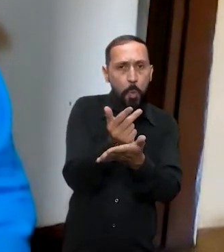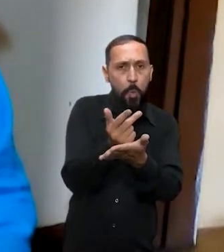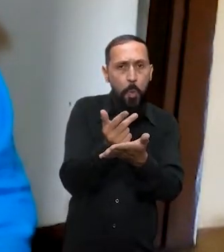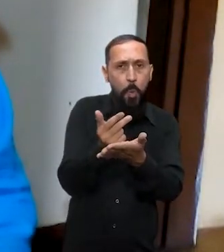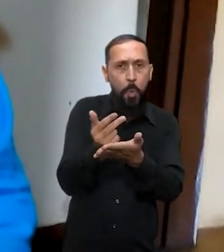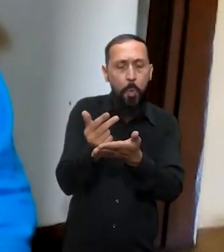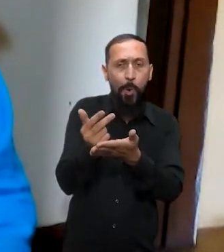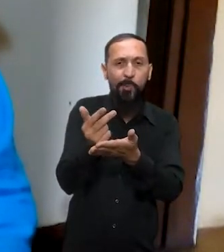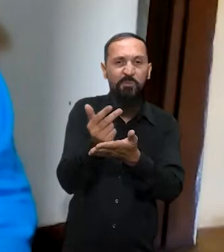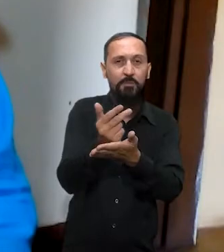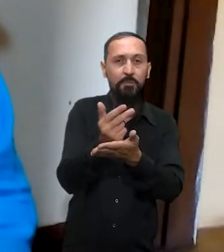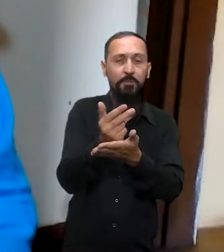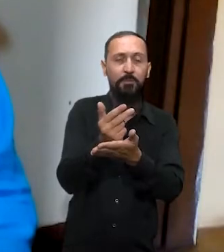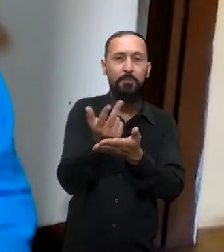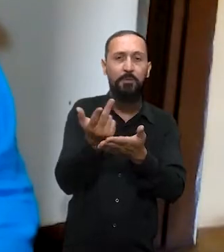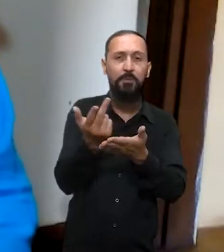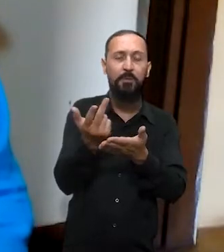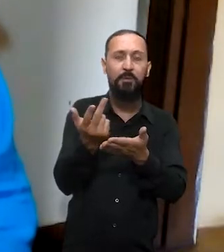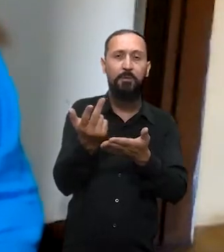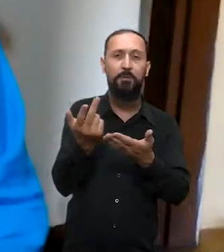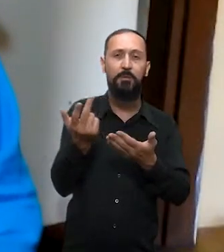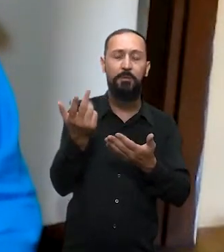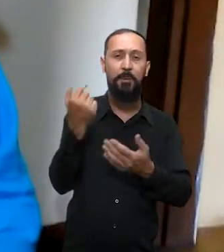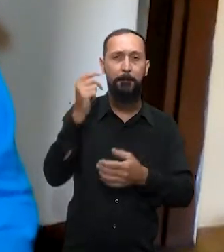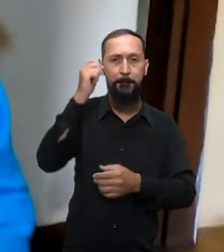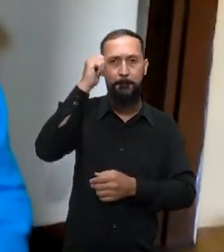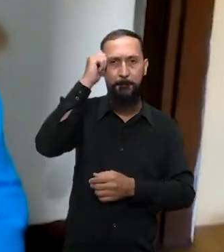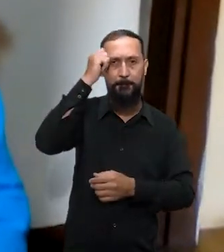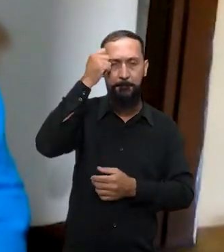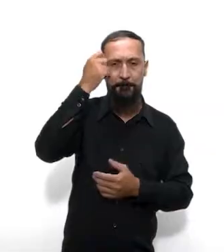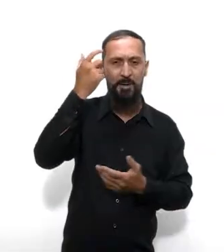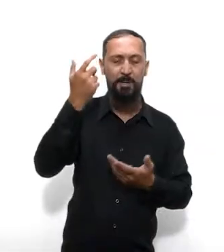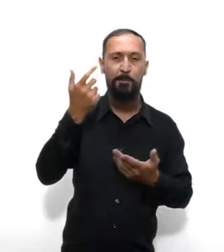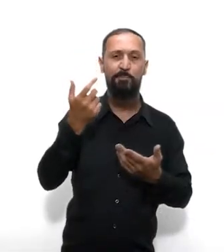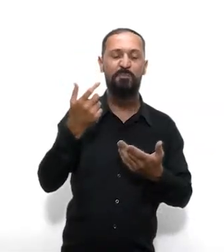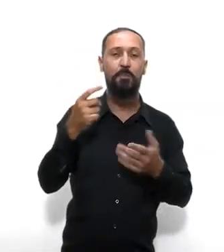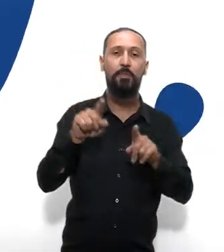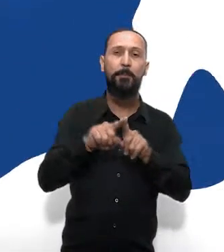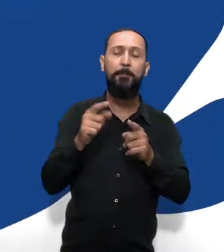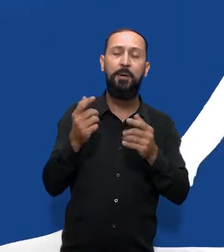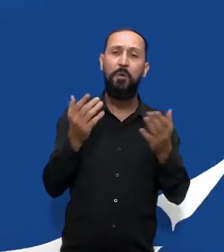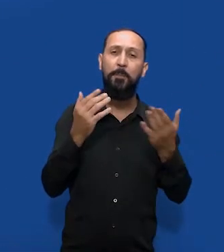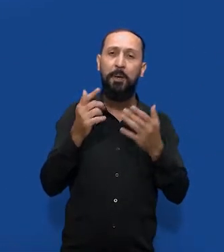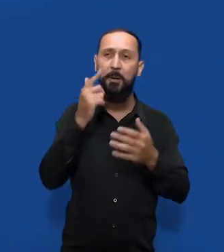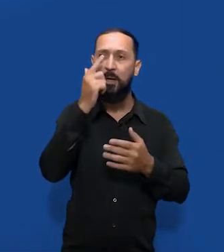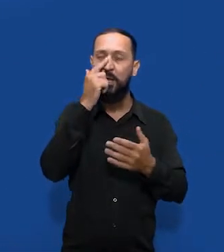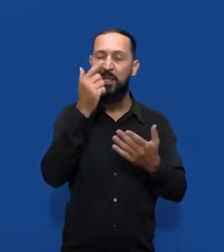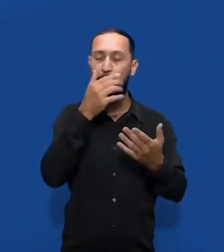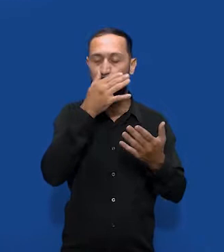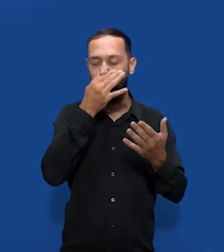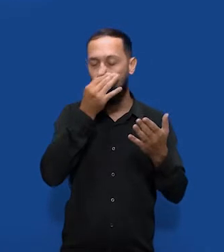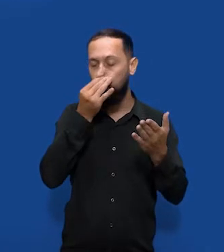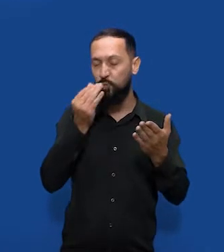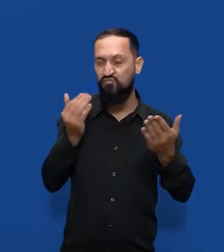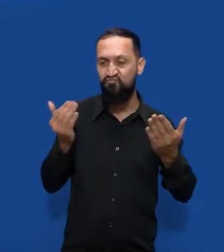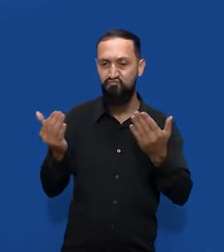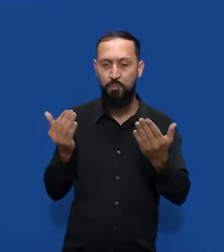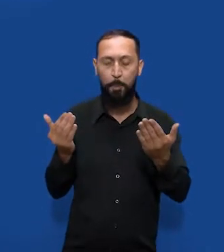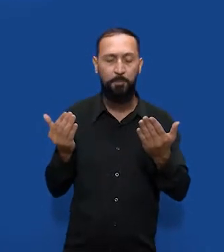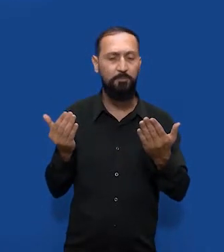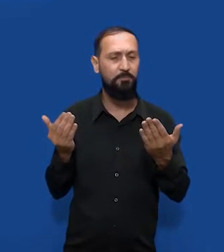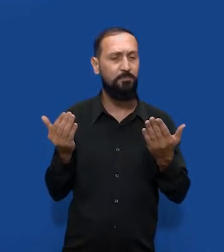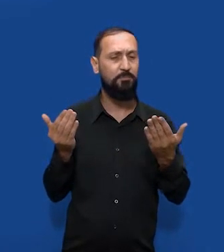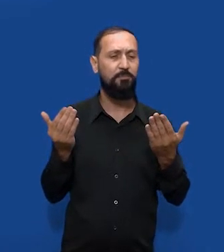desenho do grego, né, da época da cultura grega. Então